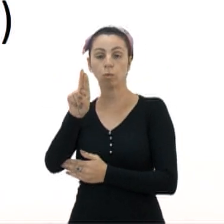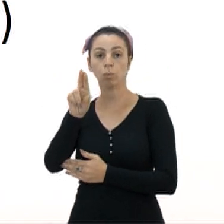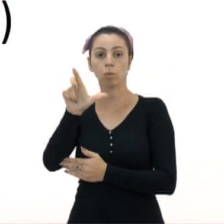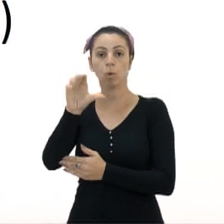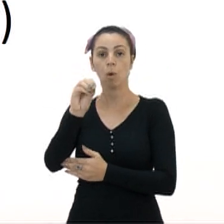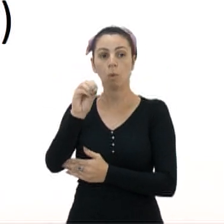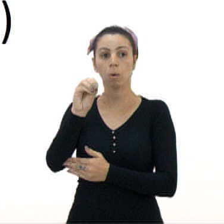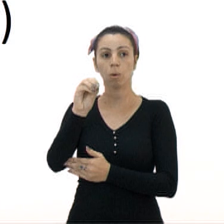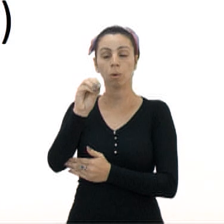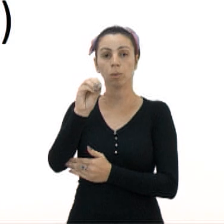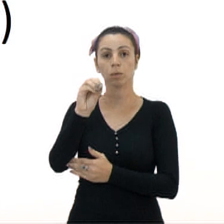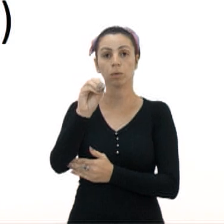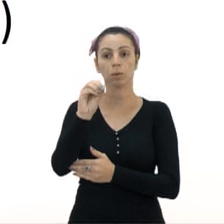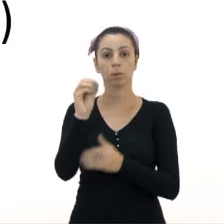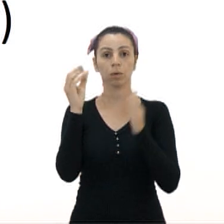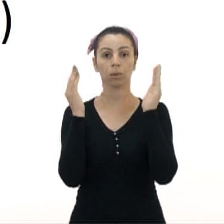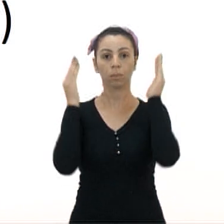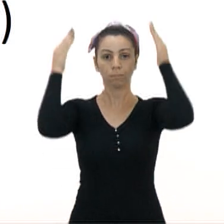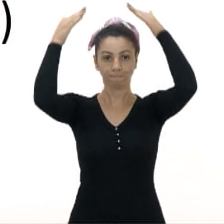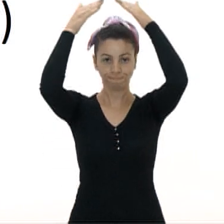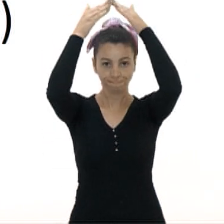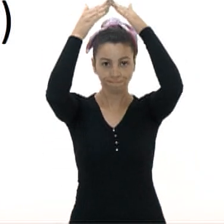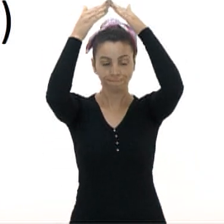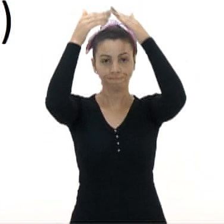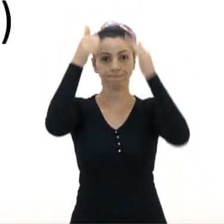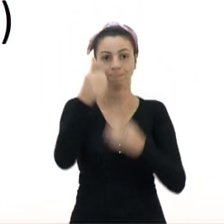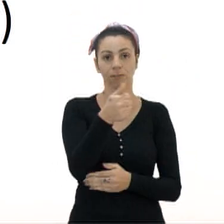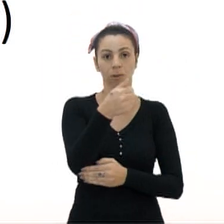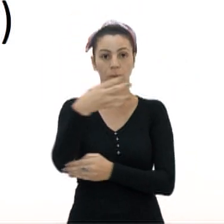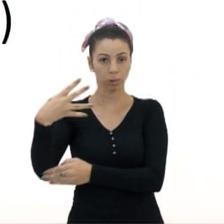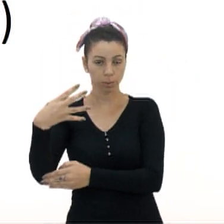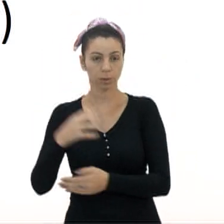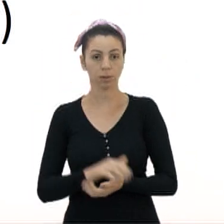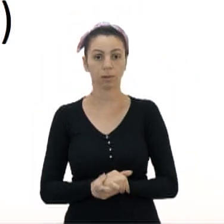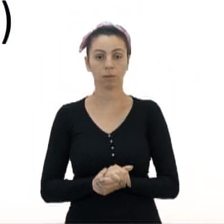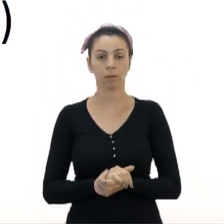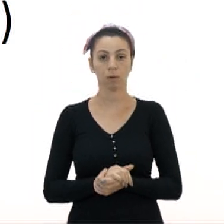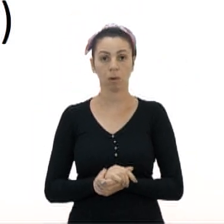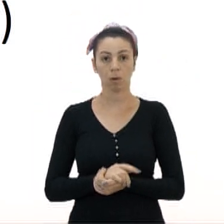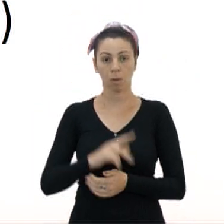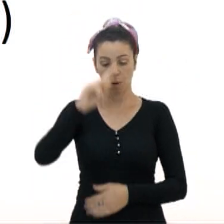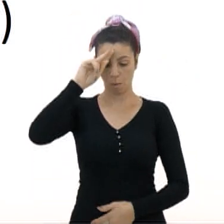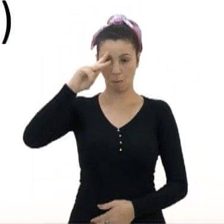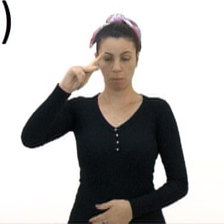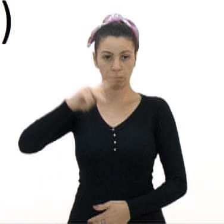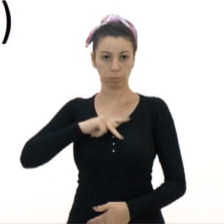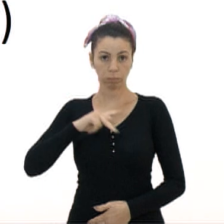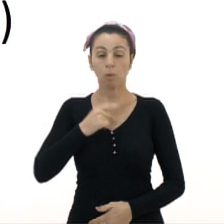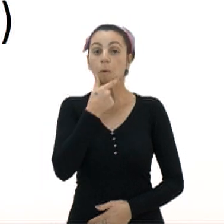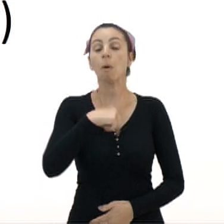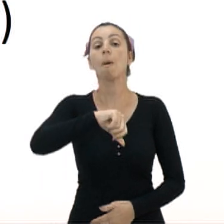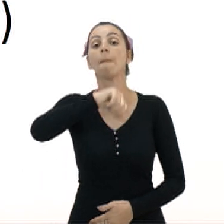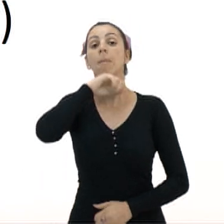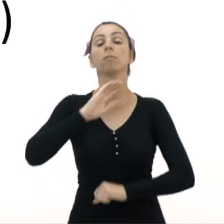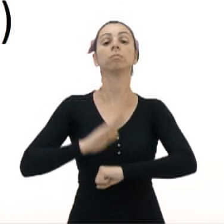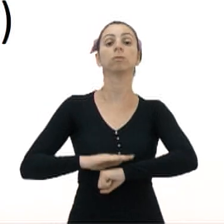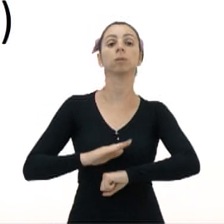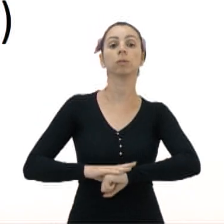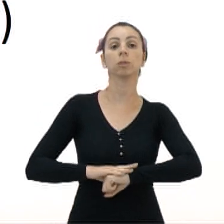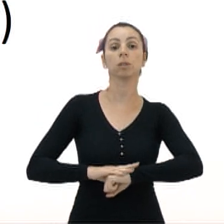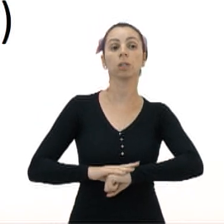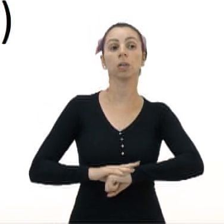inquisitor do Renascimento Barroco. Mesmo que meu próprio pai fosse um herege,